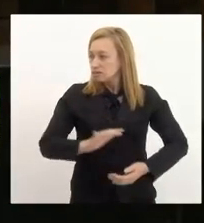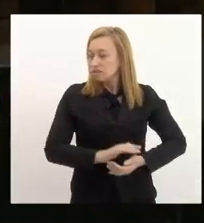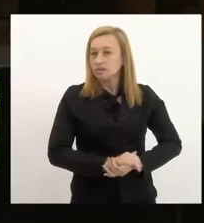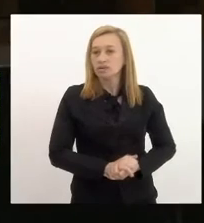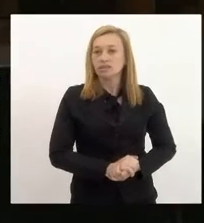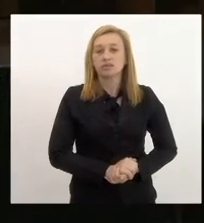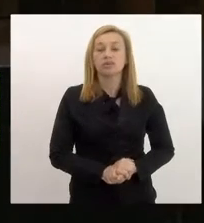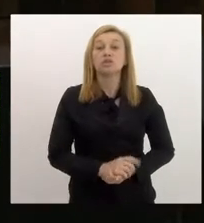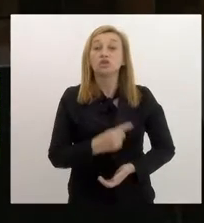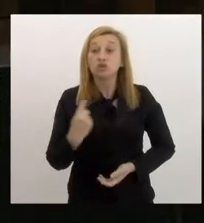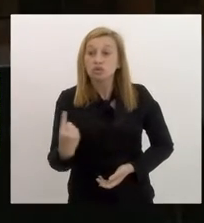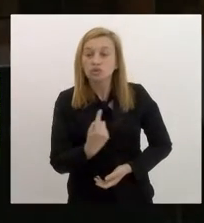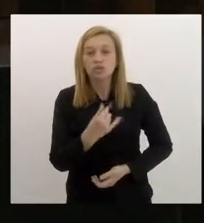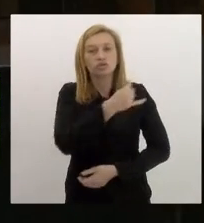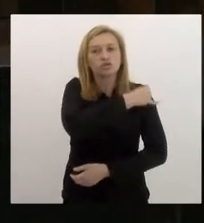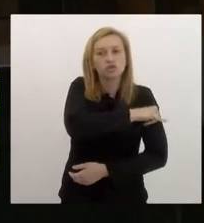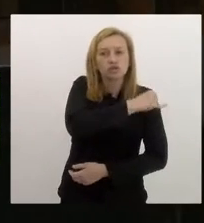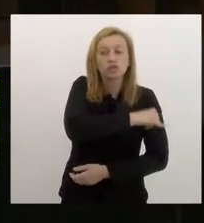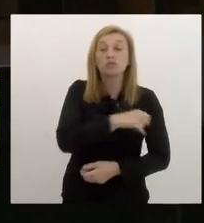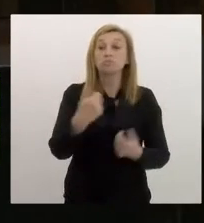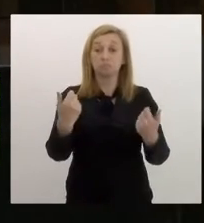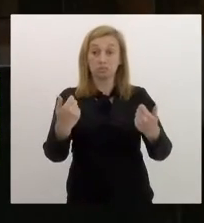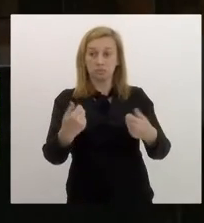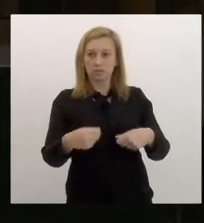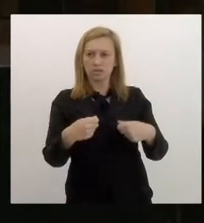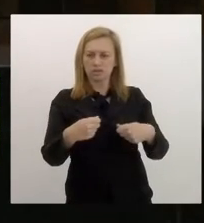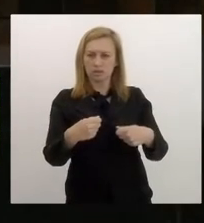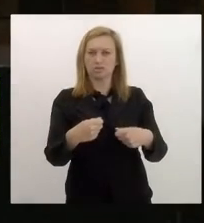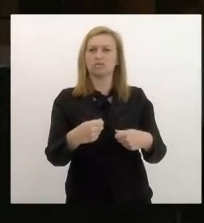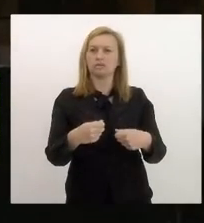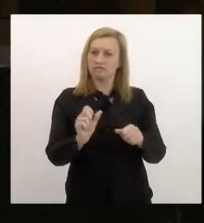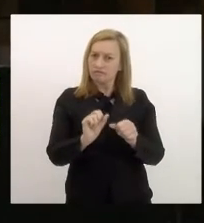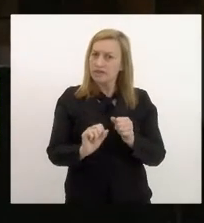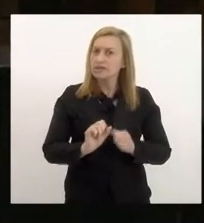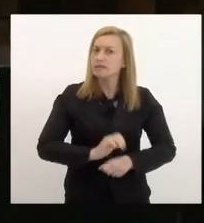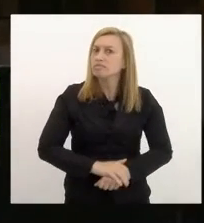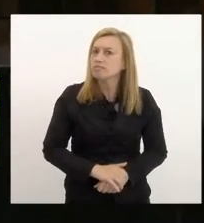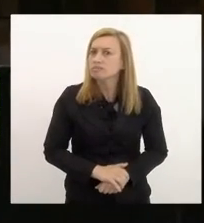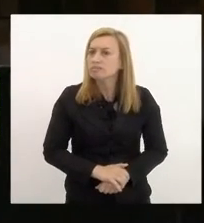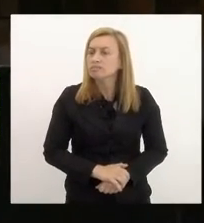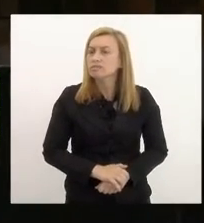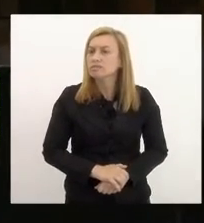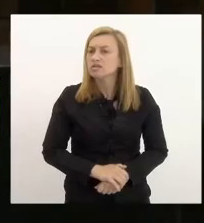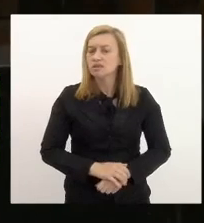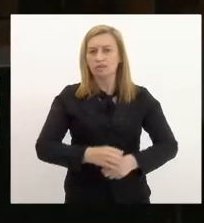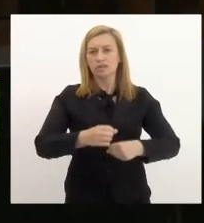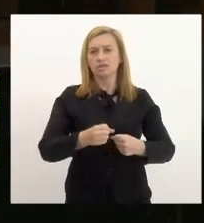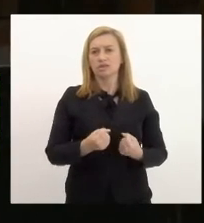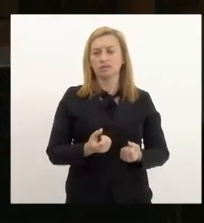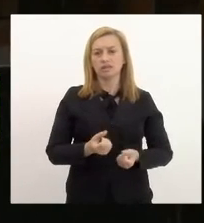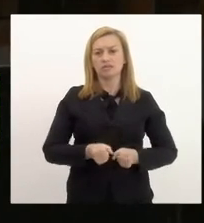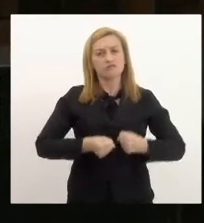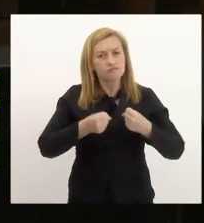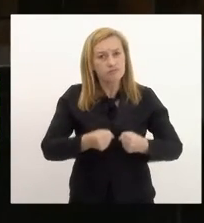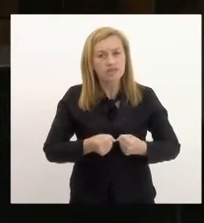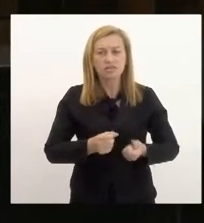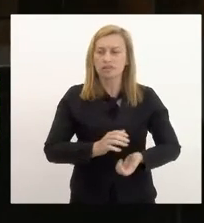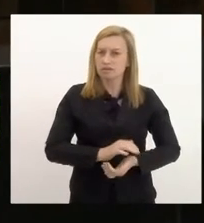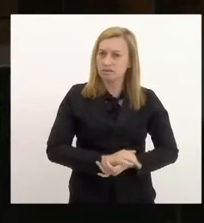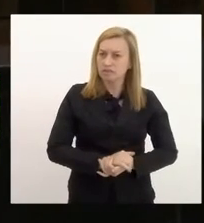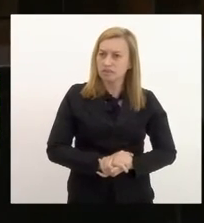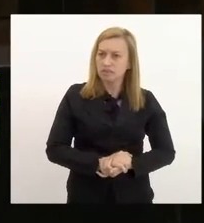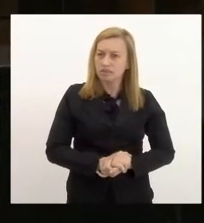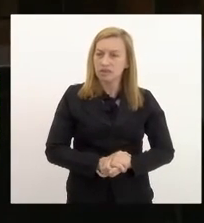que nós no Rio de Janeiro deveríamos estar fazendo é pela firmeza que que tem